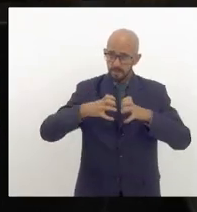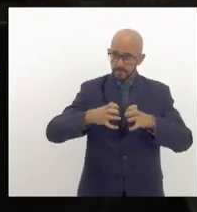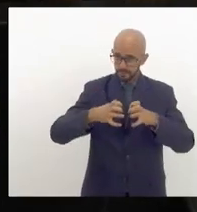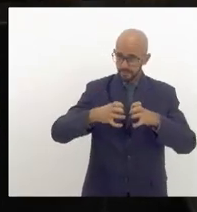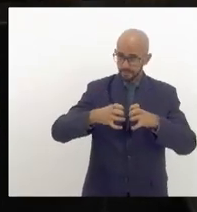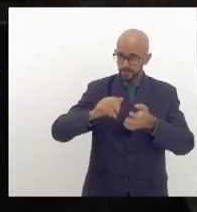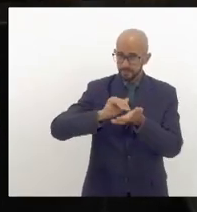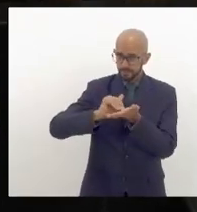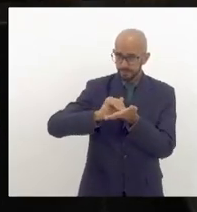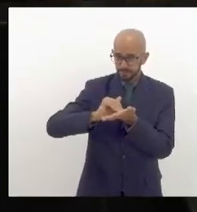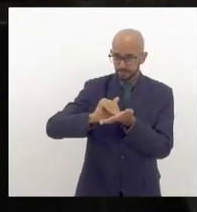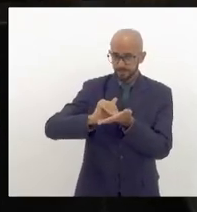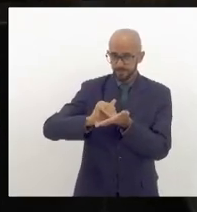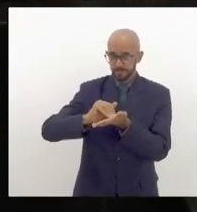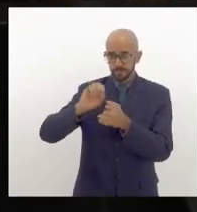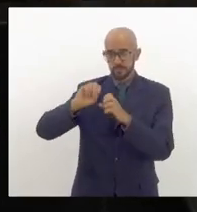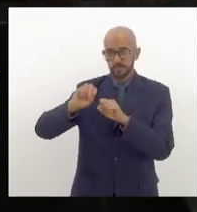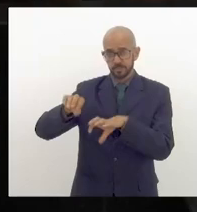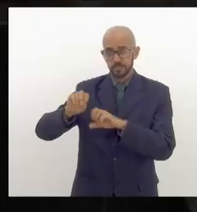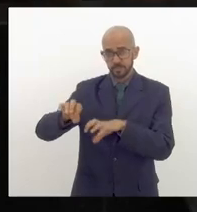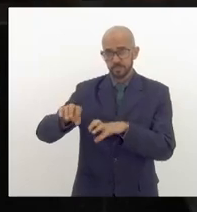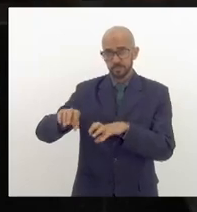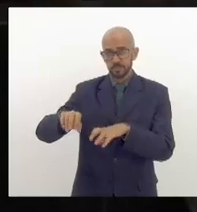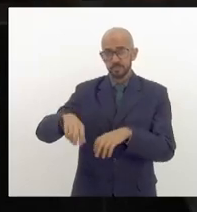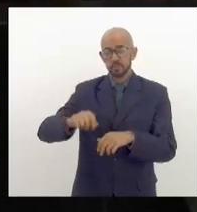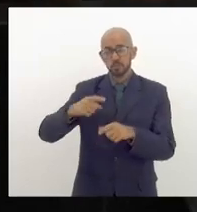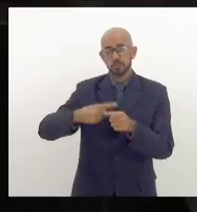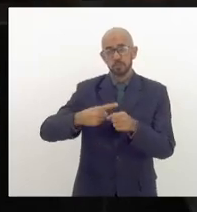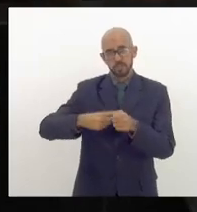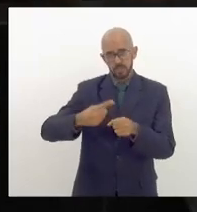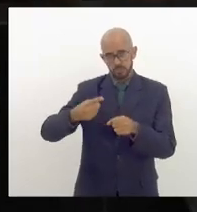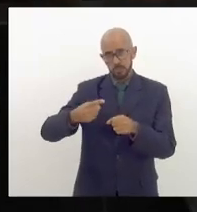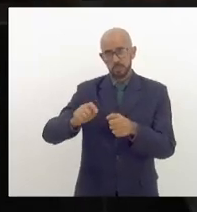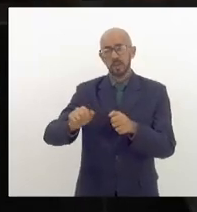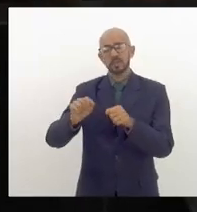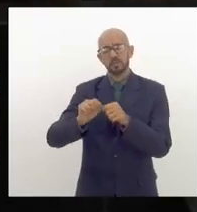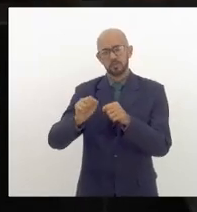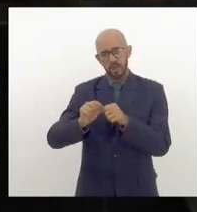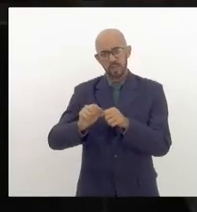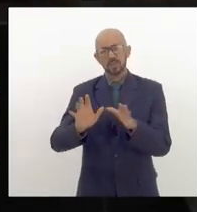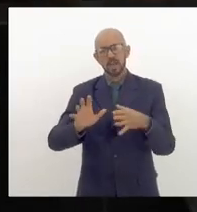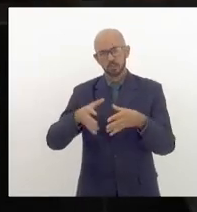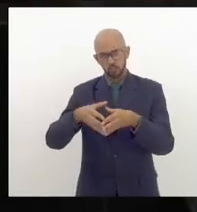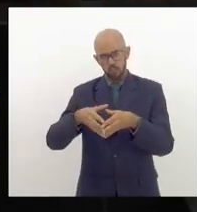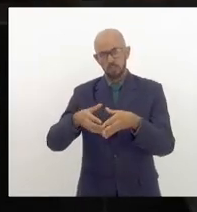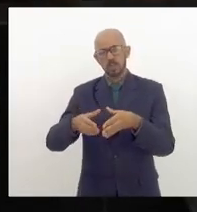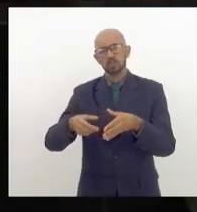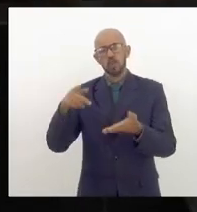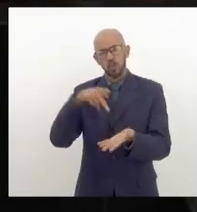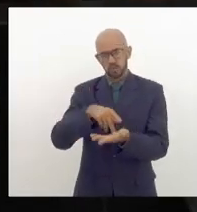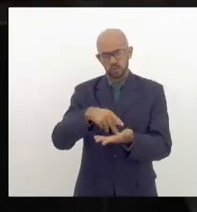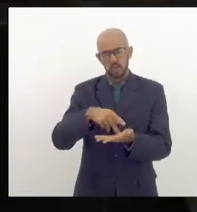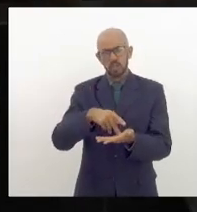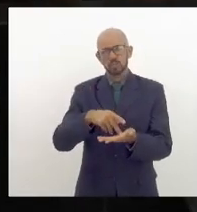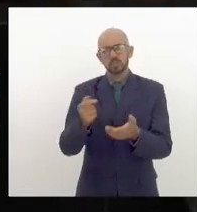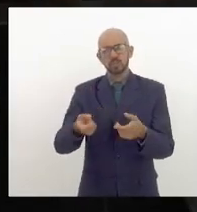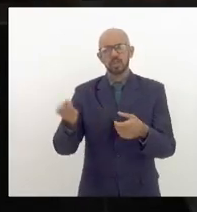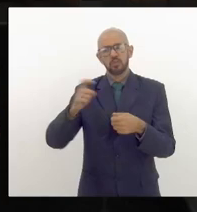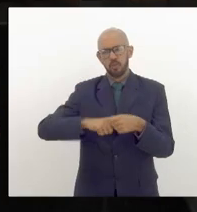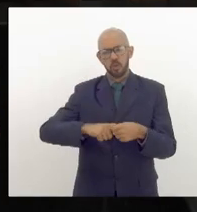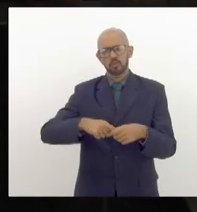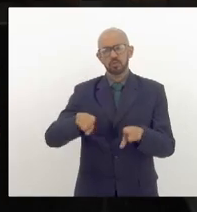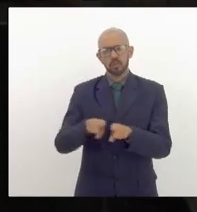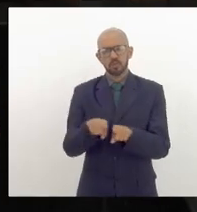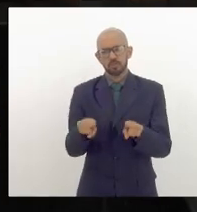lutando com a Secretaria de Educação de Duas Barras para que recomponha as turmas originais re campanha né a composição